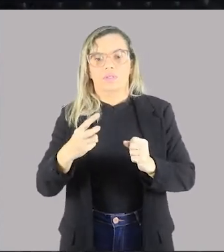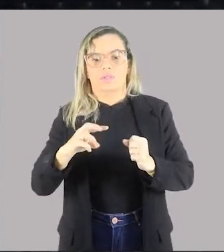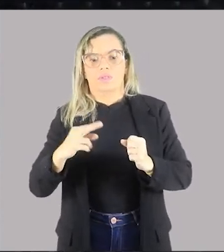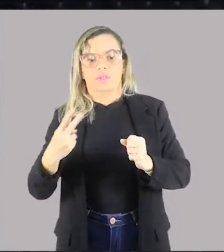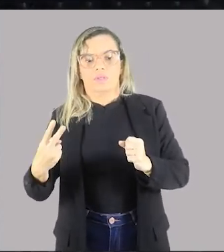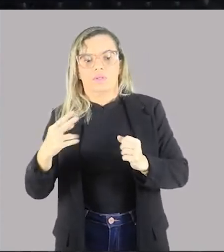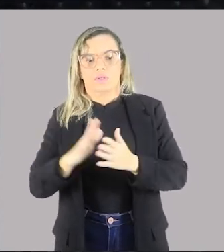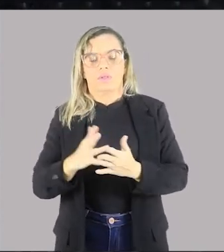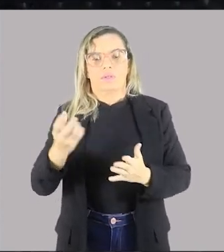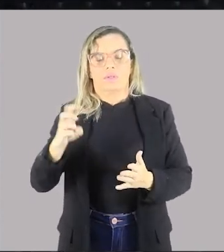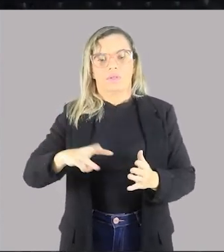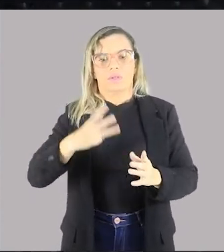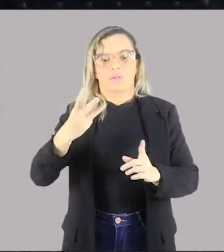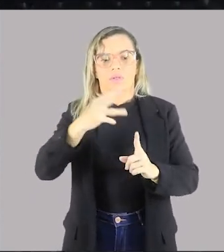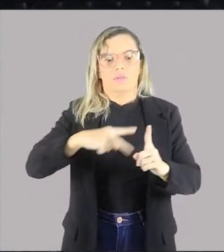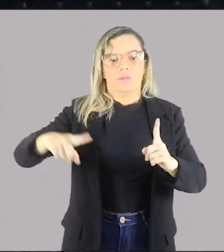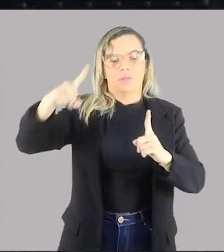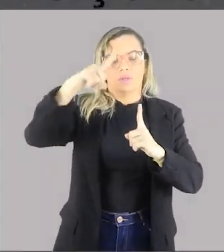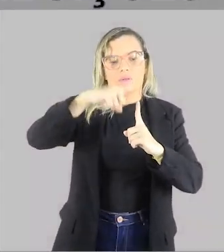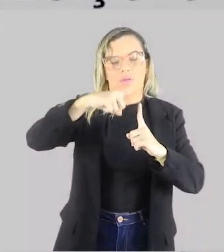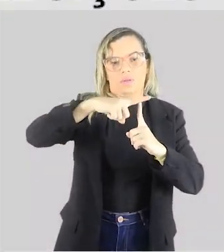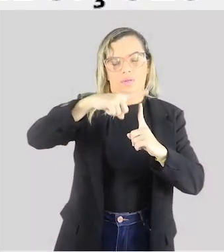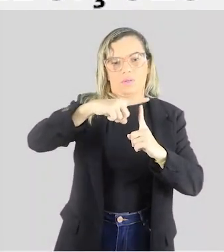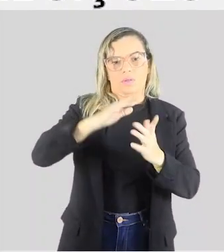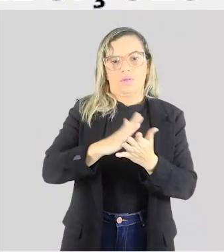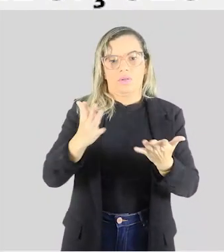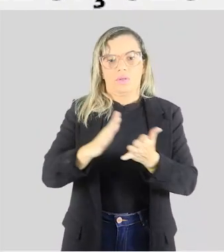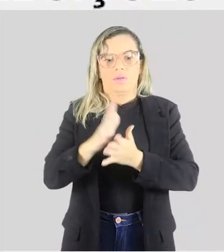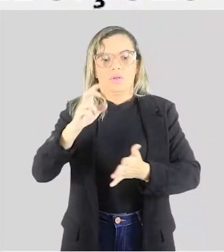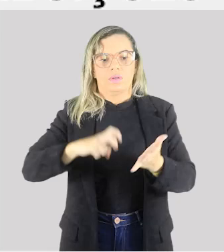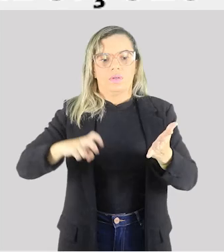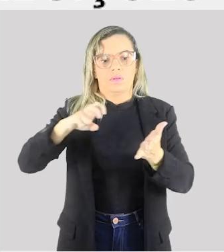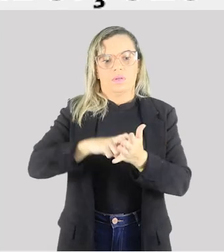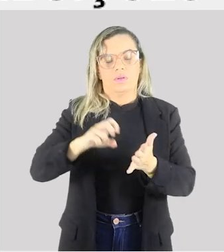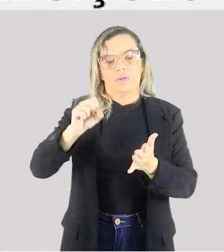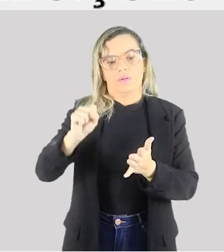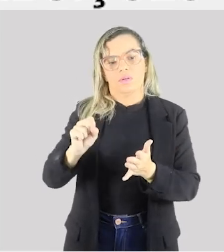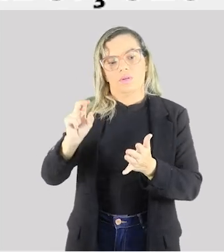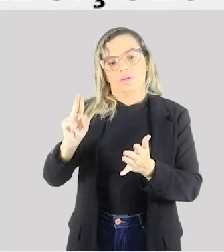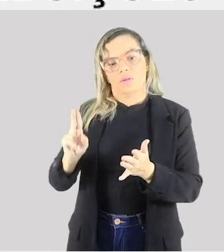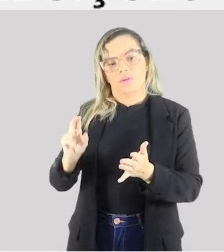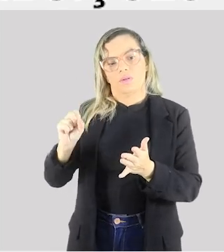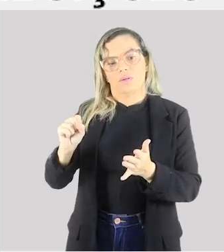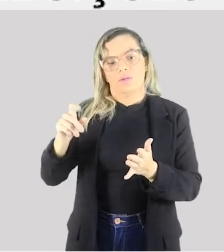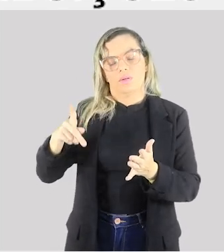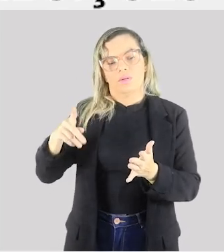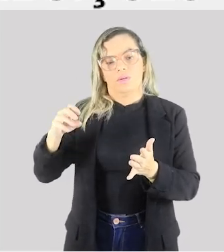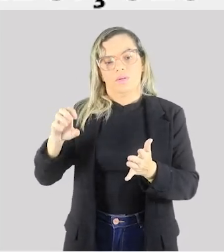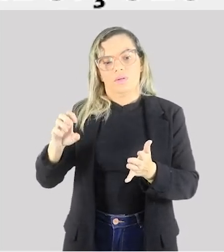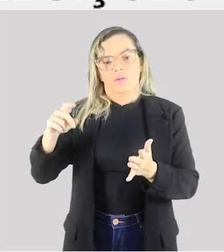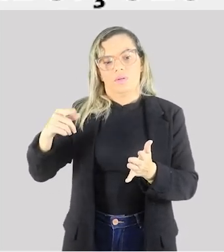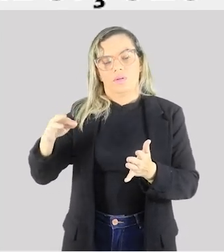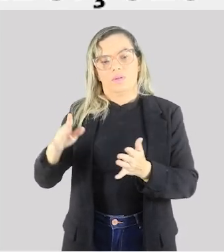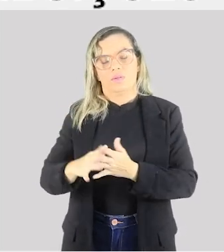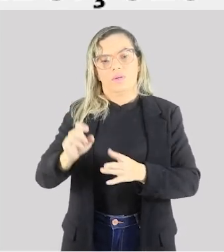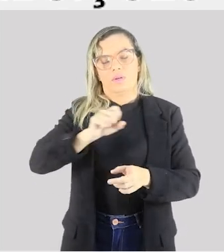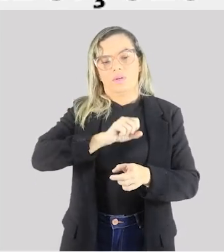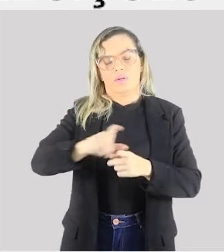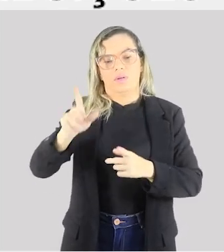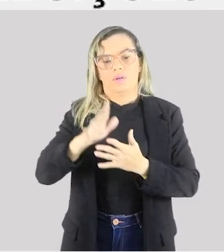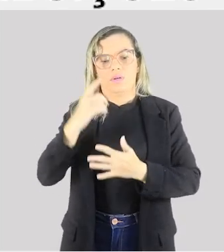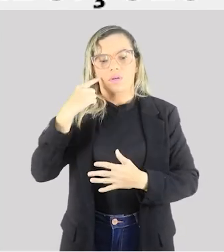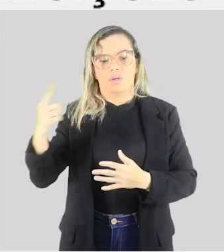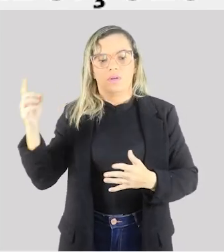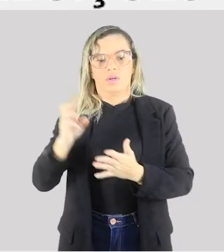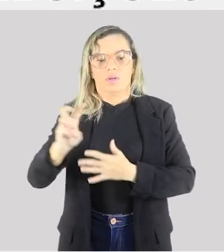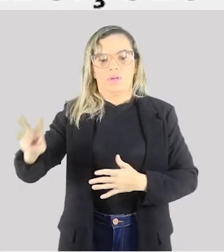No terceiro tipo de sanção administrativa, nós temos a sanção de suspensão. São 3 as